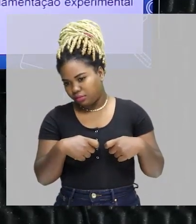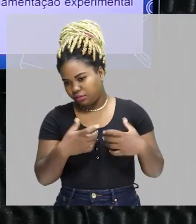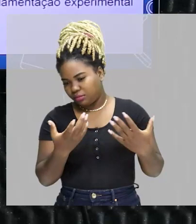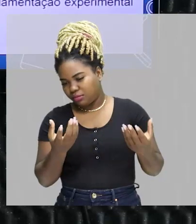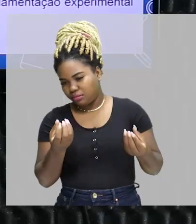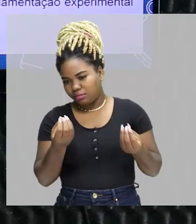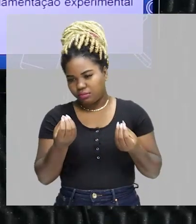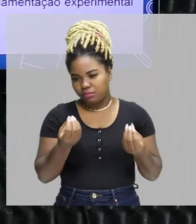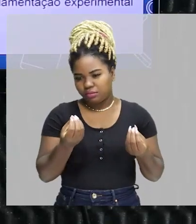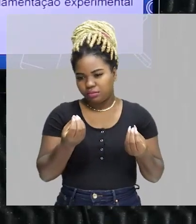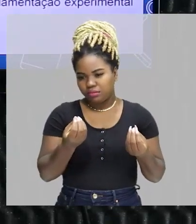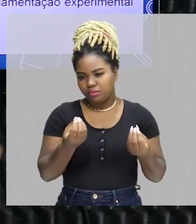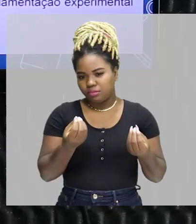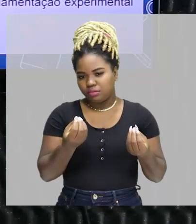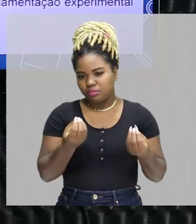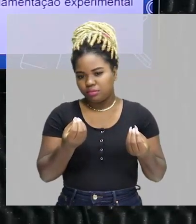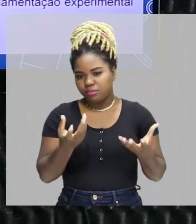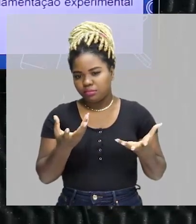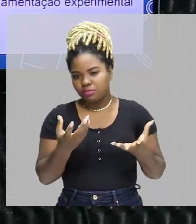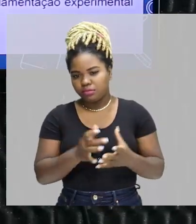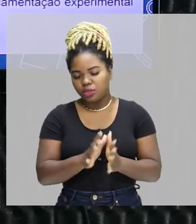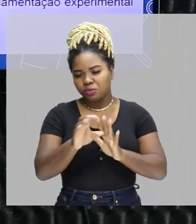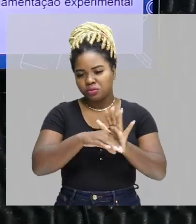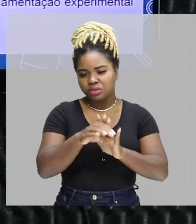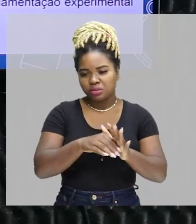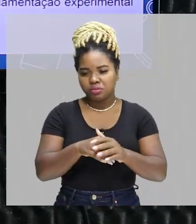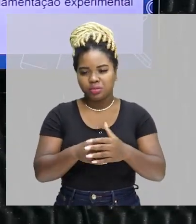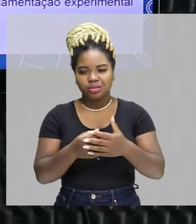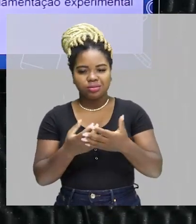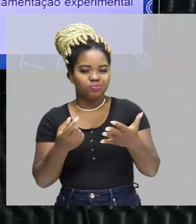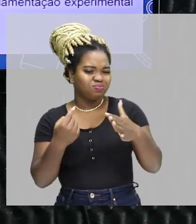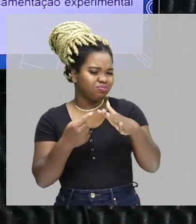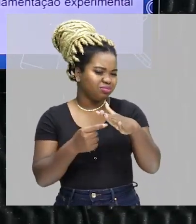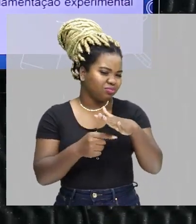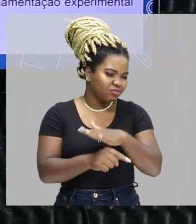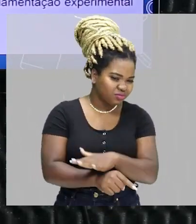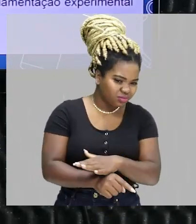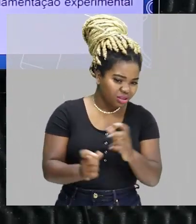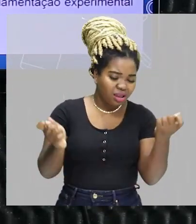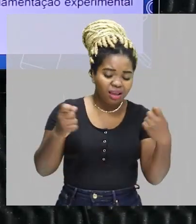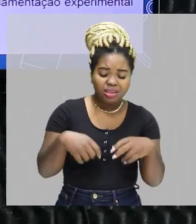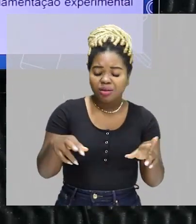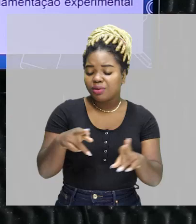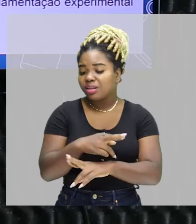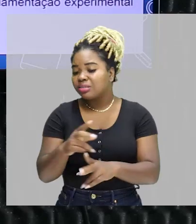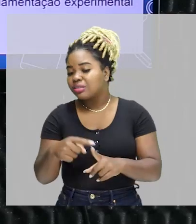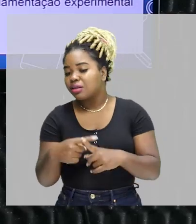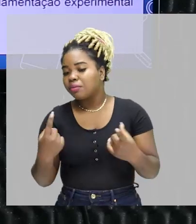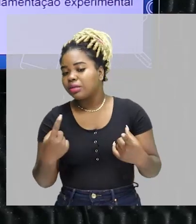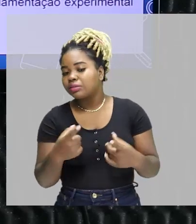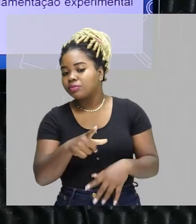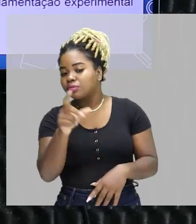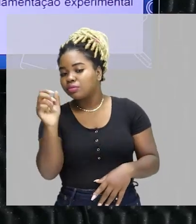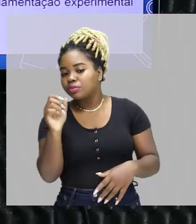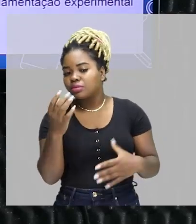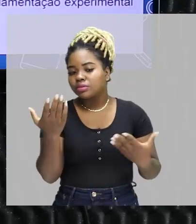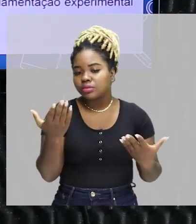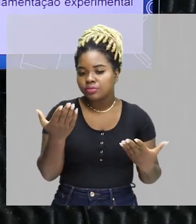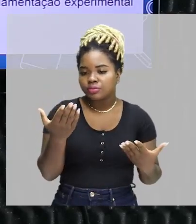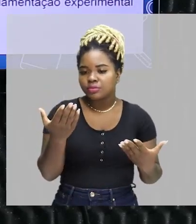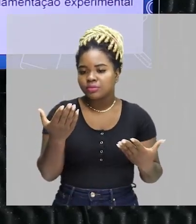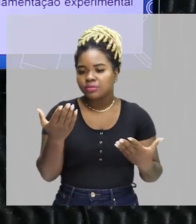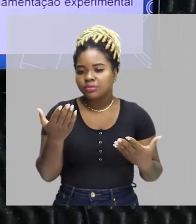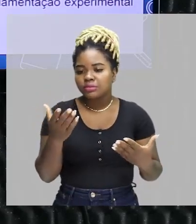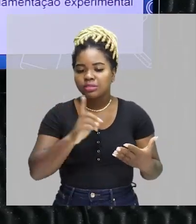mais abrangente nesse processo. Eu posso até ligar a isso, mas vamos escolher algo talvez que